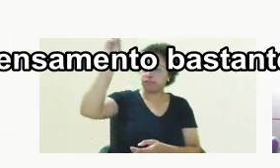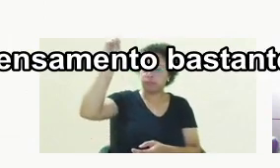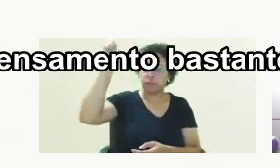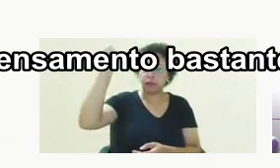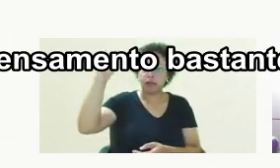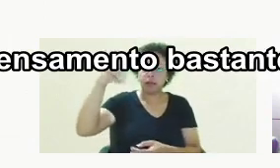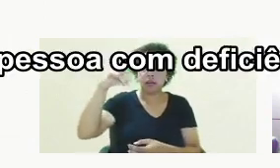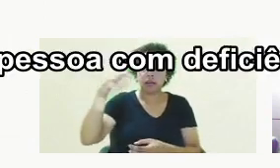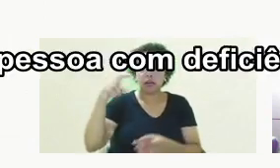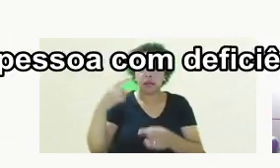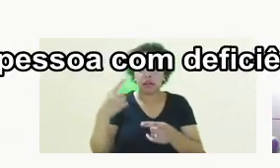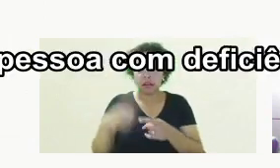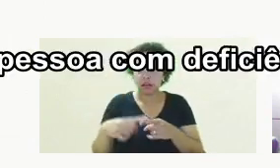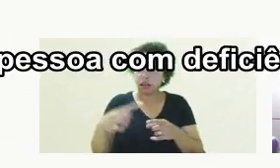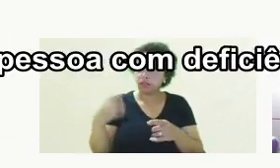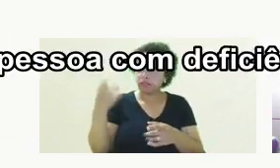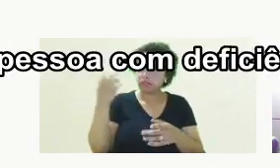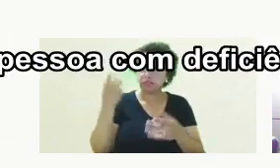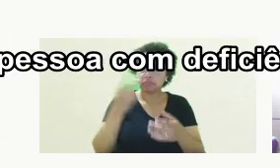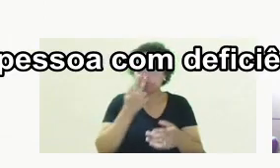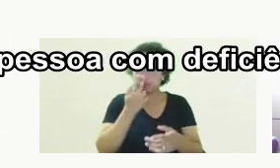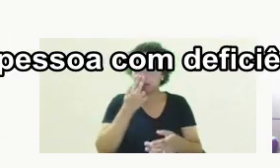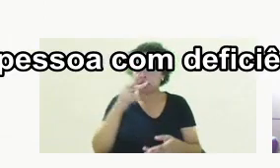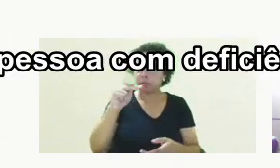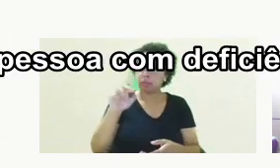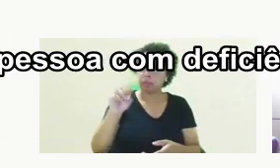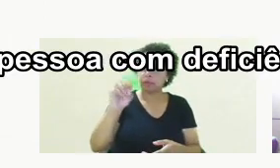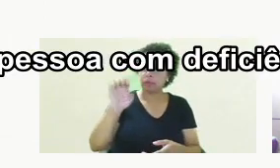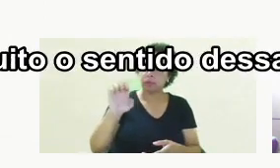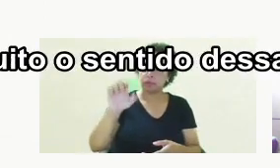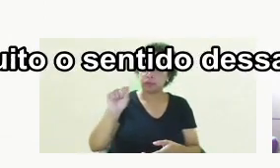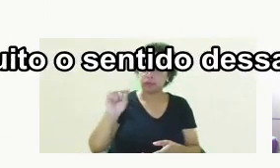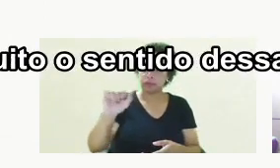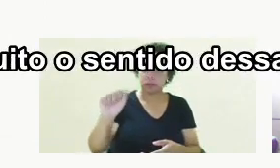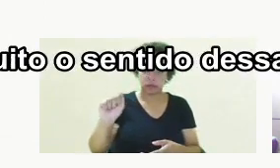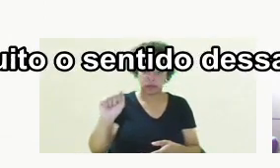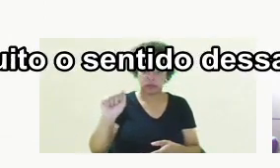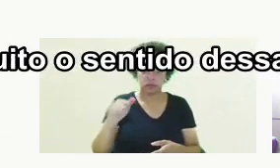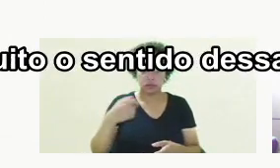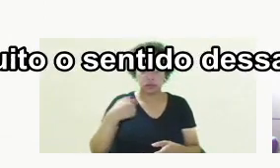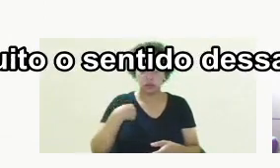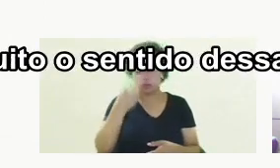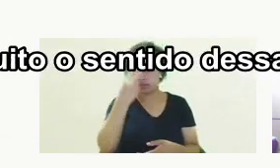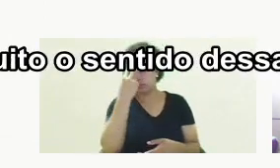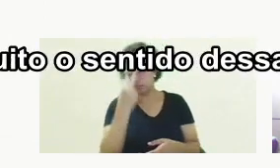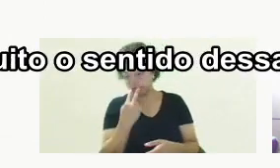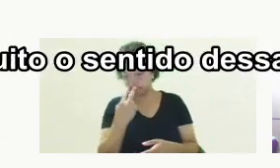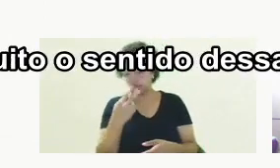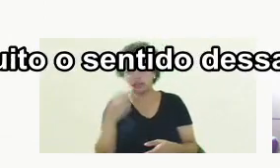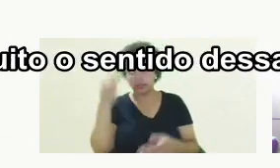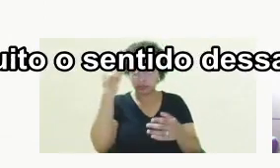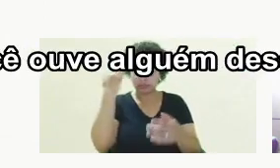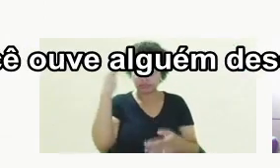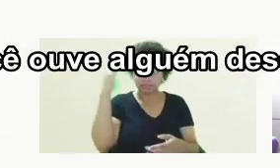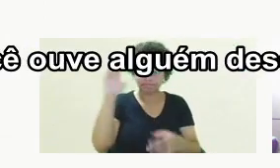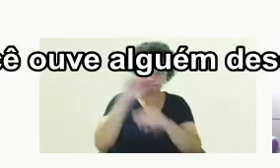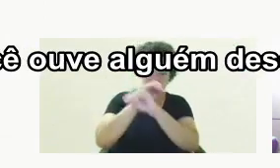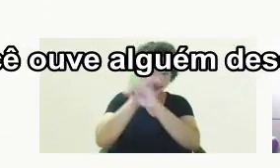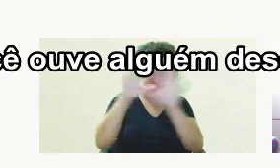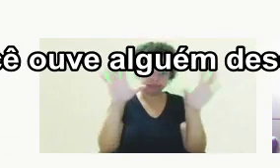bastante poético e eu, enquanto pessoa com deficiência visual, entendo muito o sentido dessa frase,